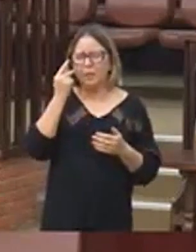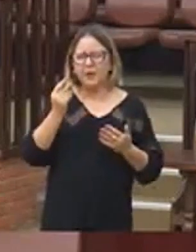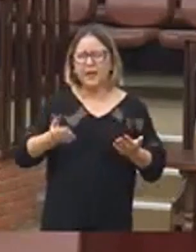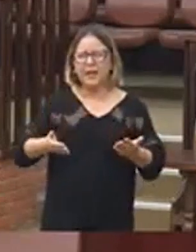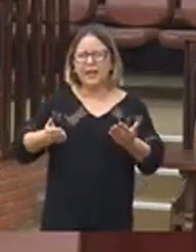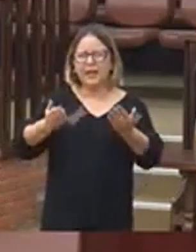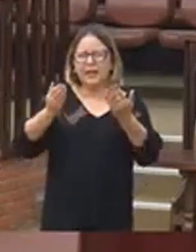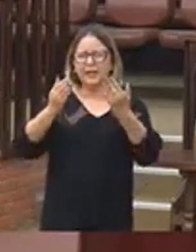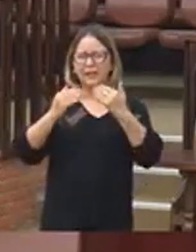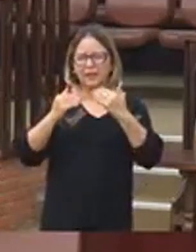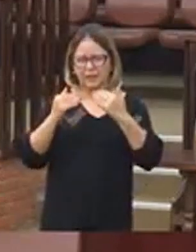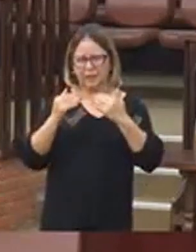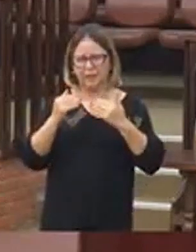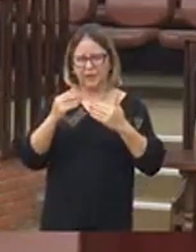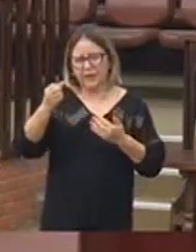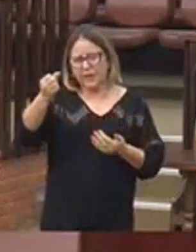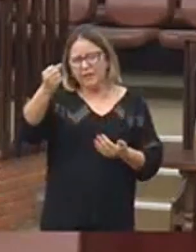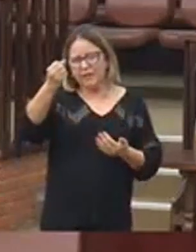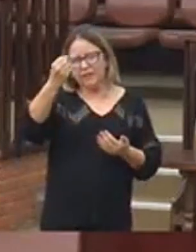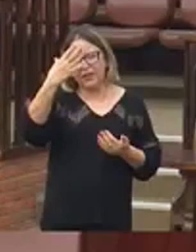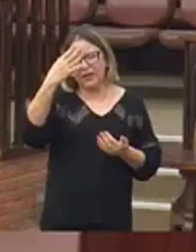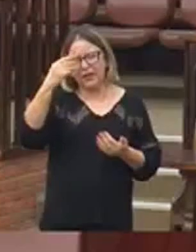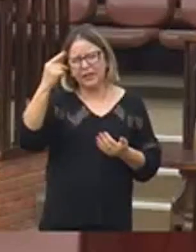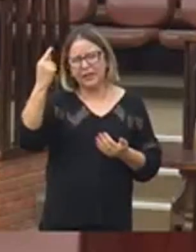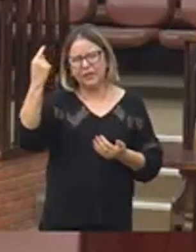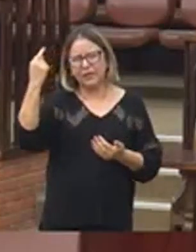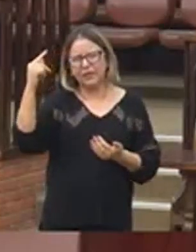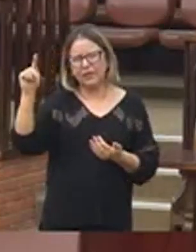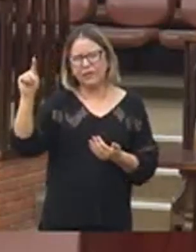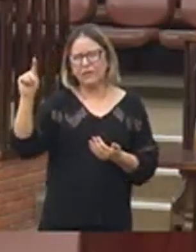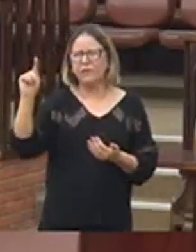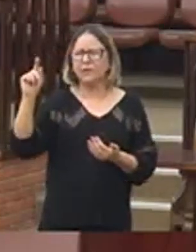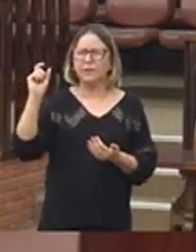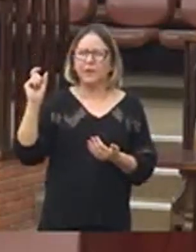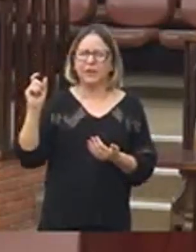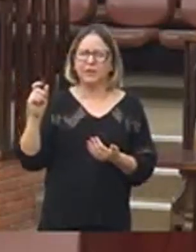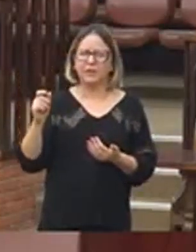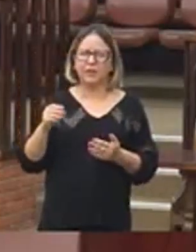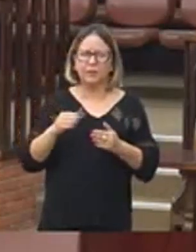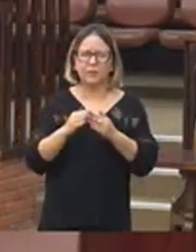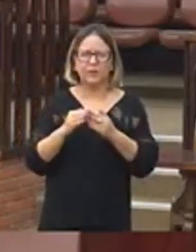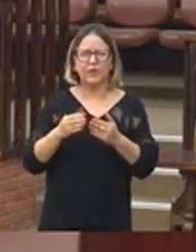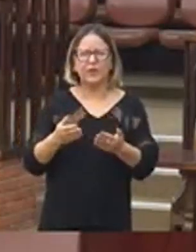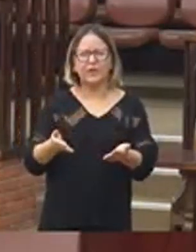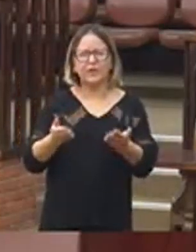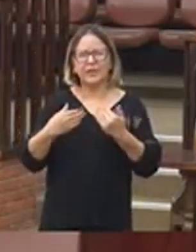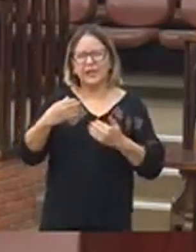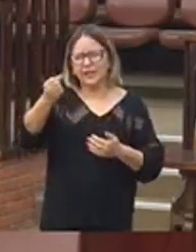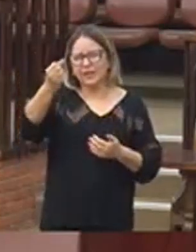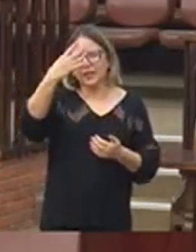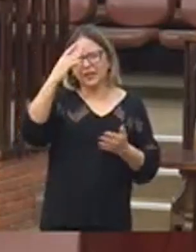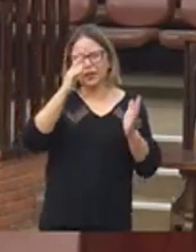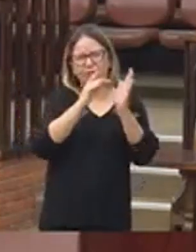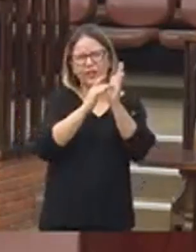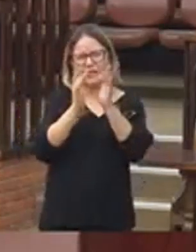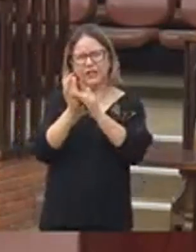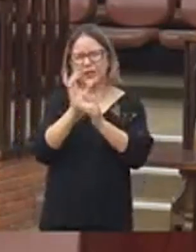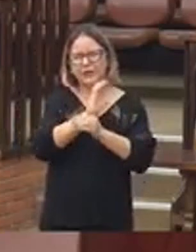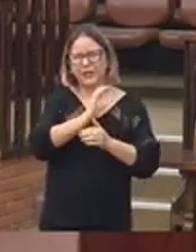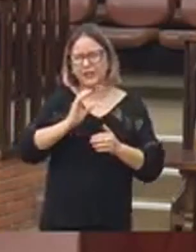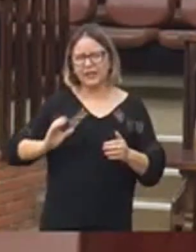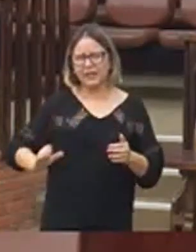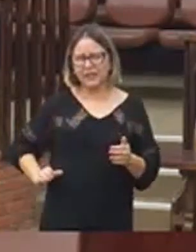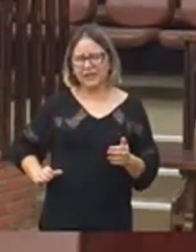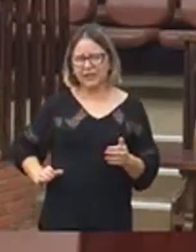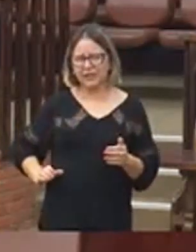tens para nós, que Tu nos dês a revelação de Jesus Cristo, que Tu edifiques a